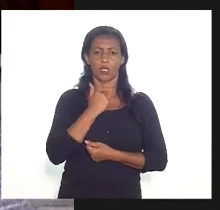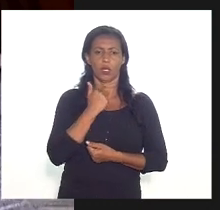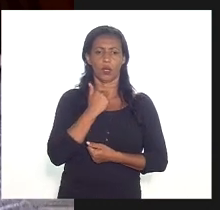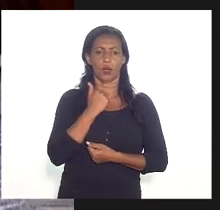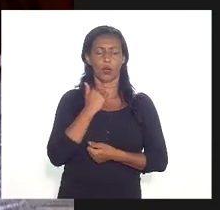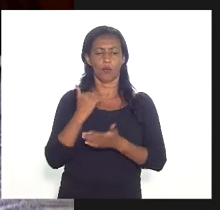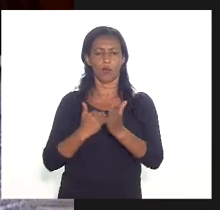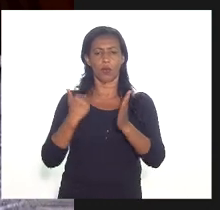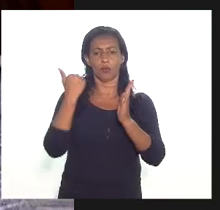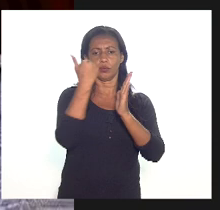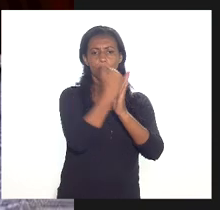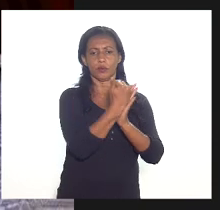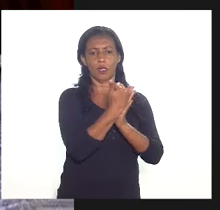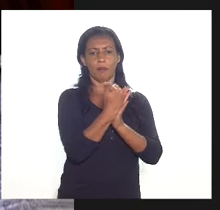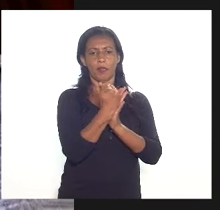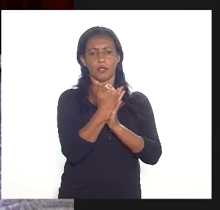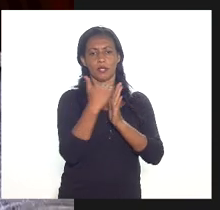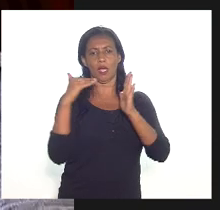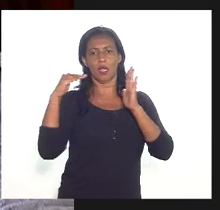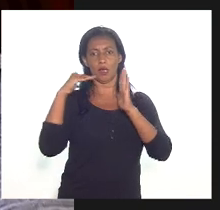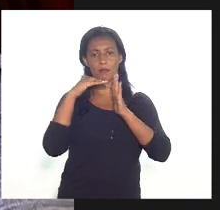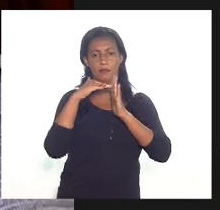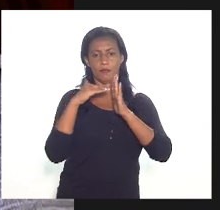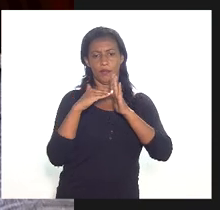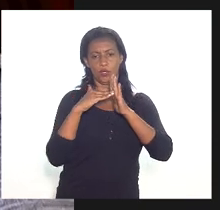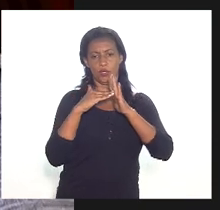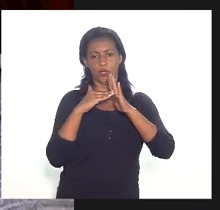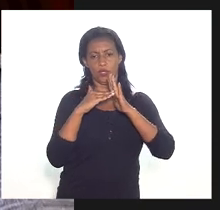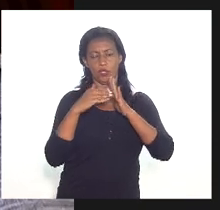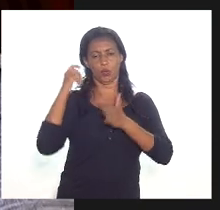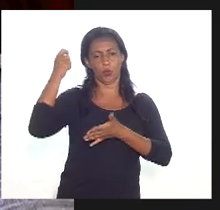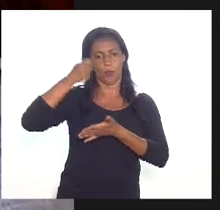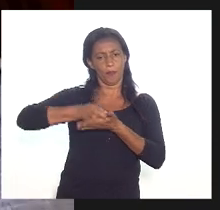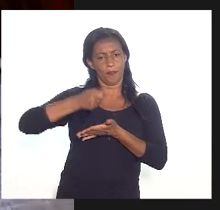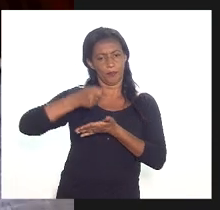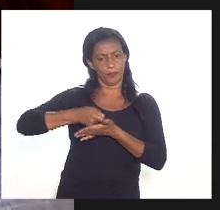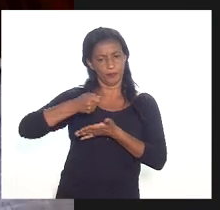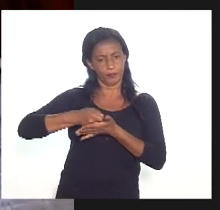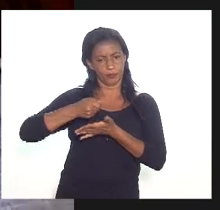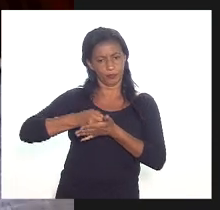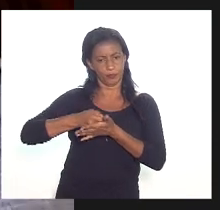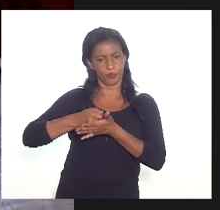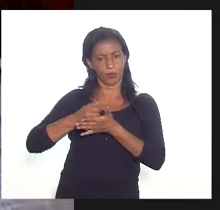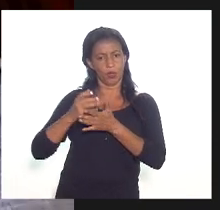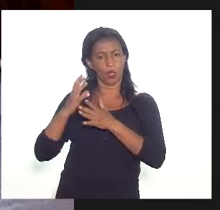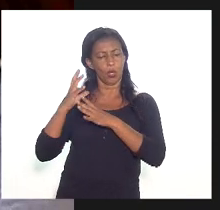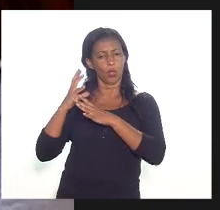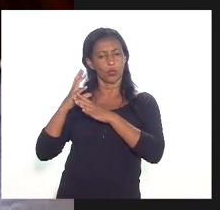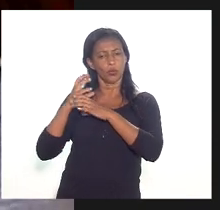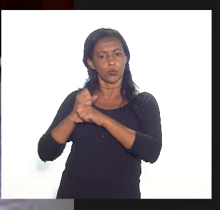os seguintes limites, sendo obrigatória a concessão de, no mínimo,